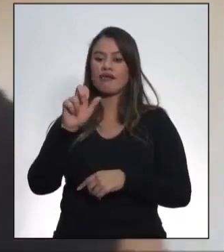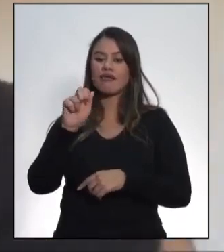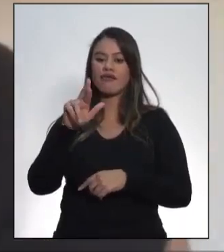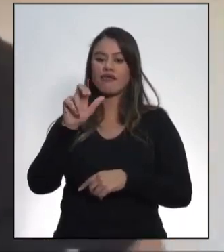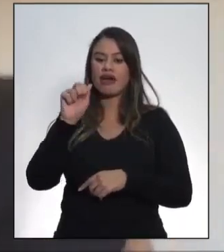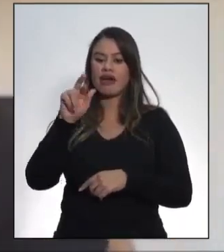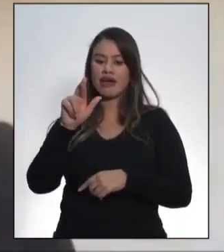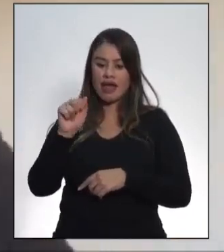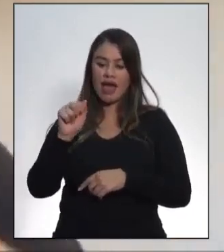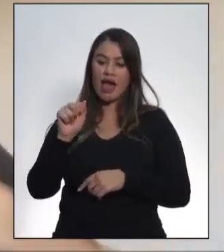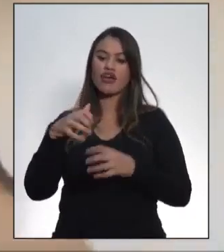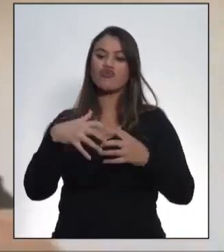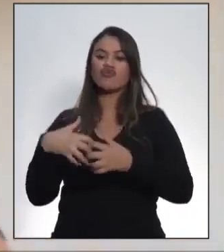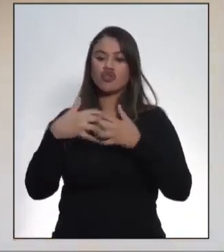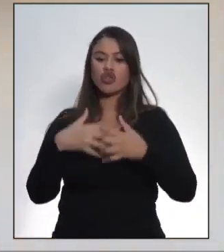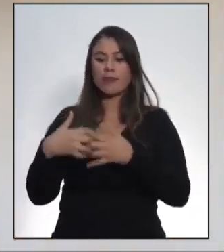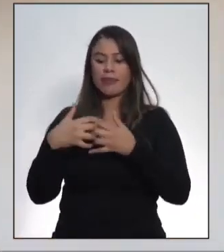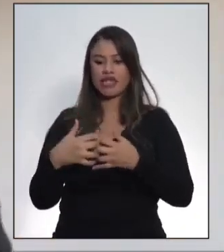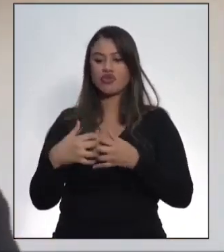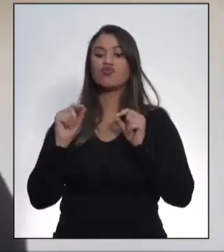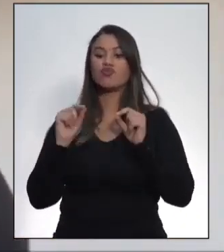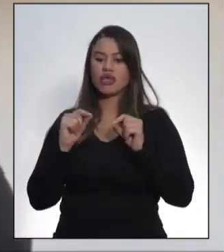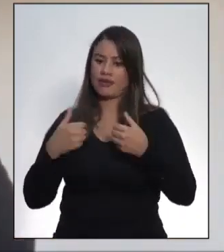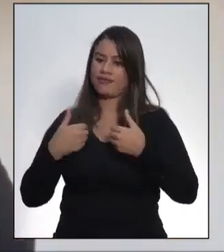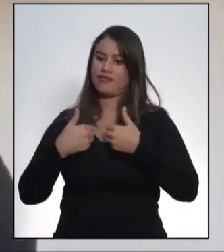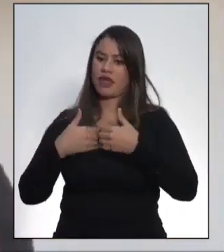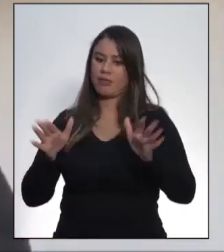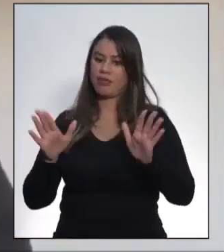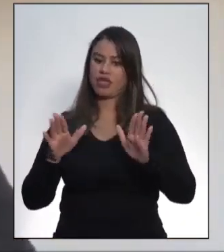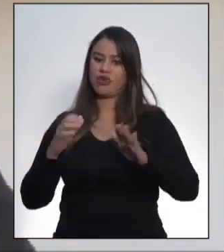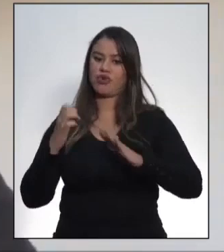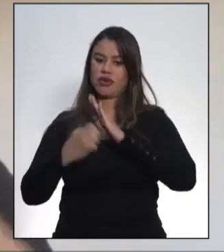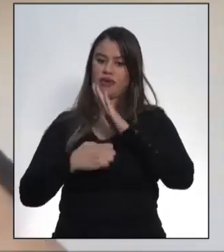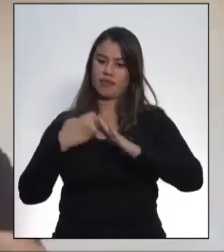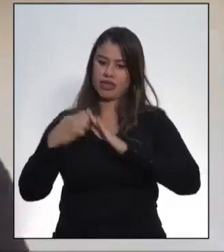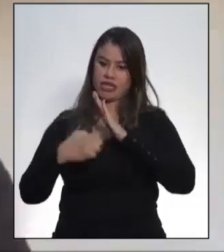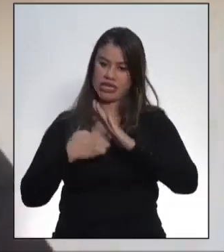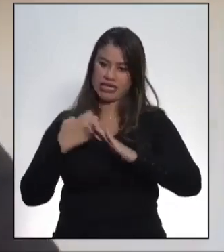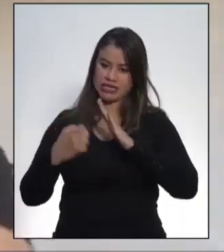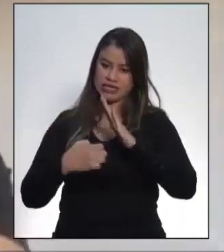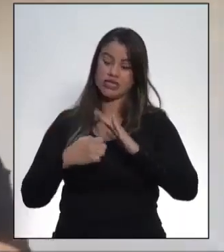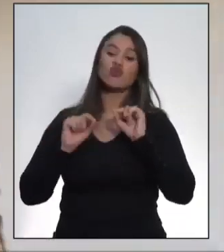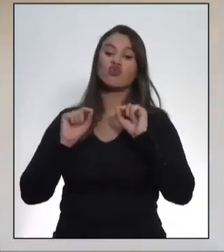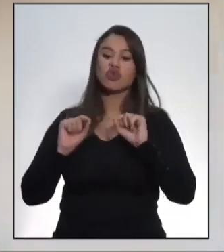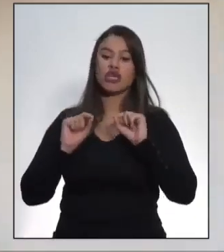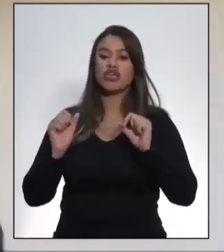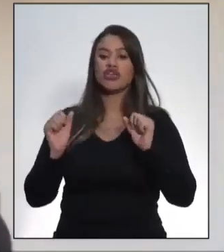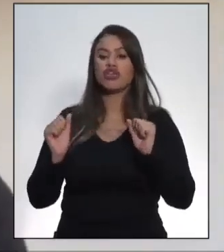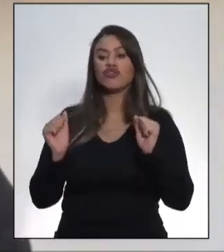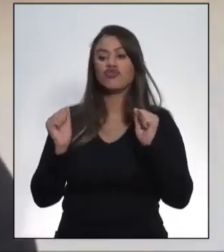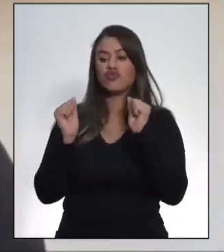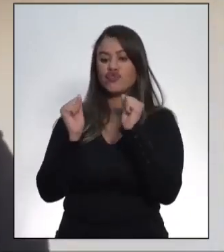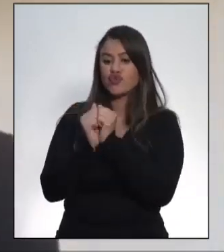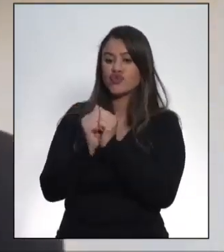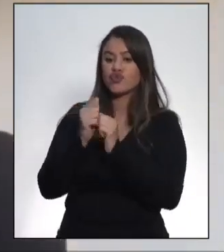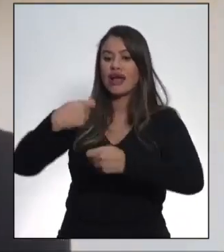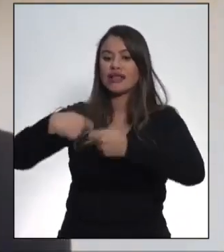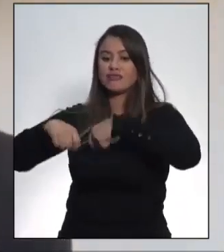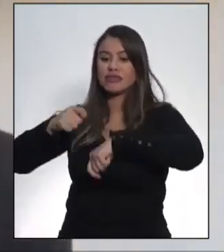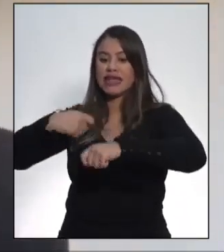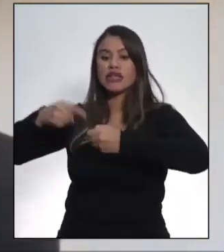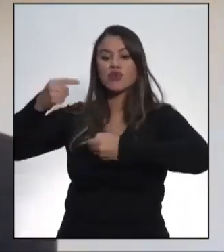funcionamento inclui você abrir uma empresa junto à junta administrativa da tua cidade, você